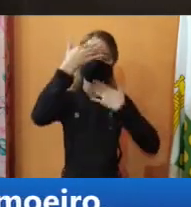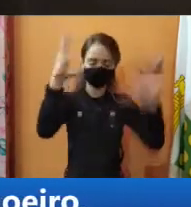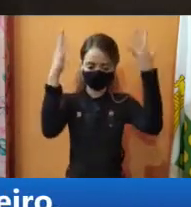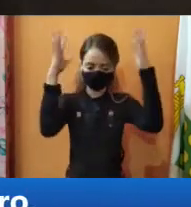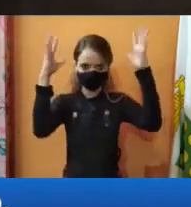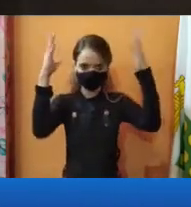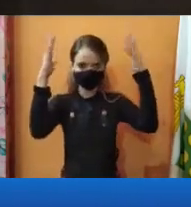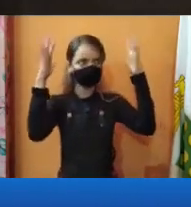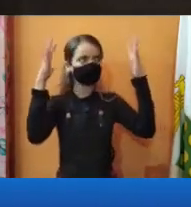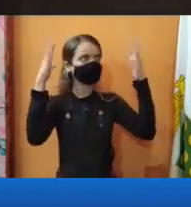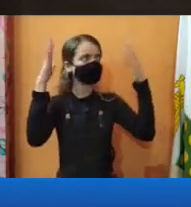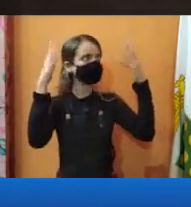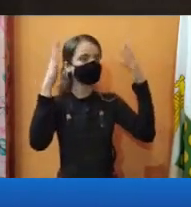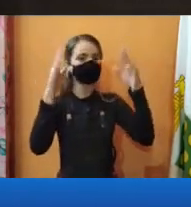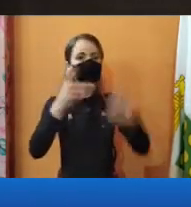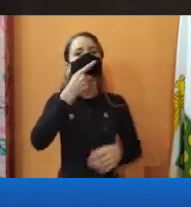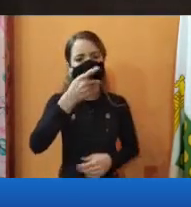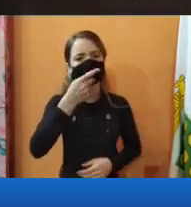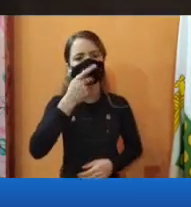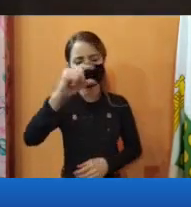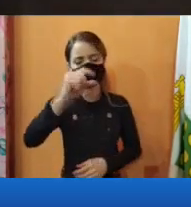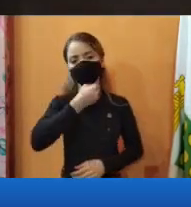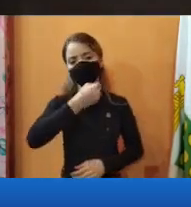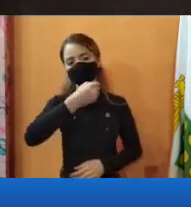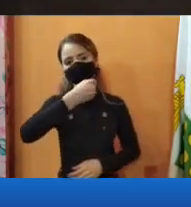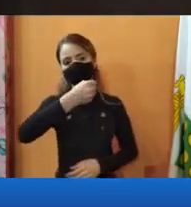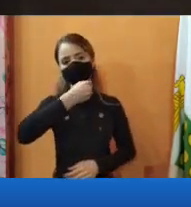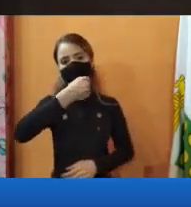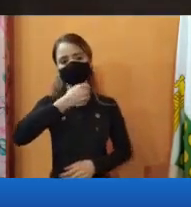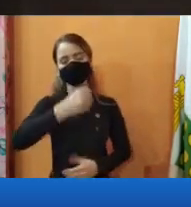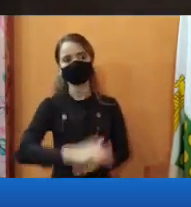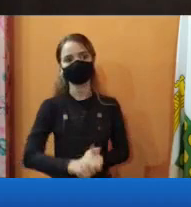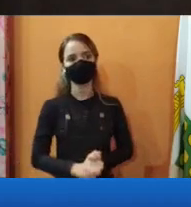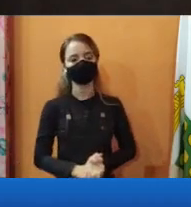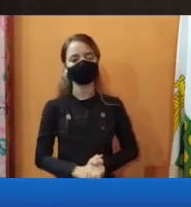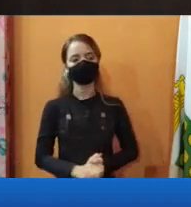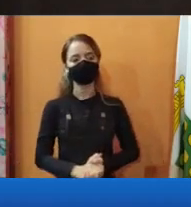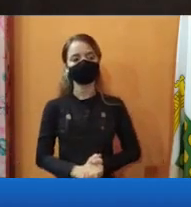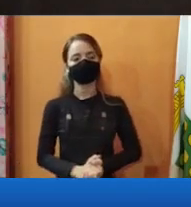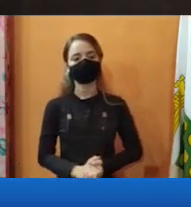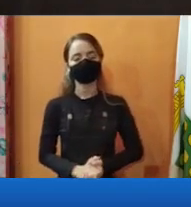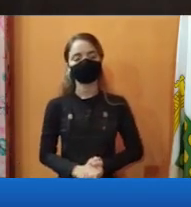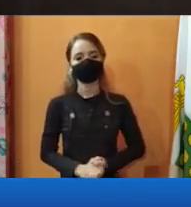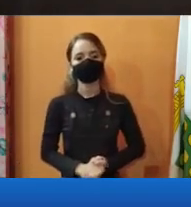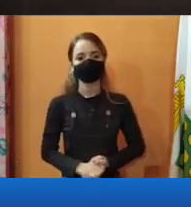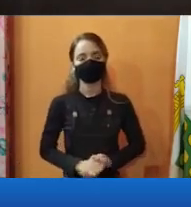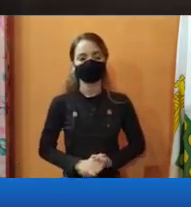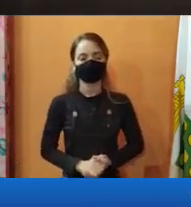Parabéns. Quer dar uma palavrinha? Pega, cadê o microfone? Cadê o outro microfone? Tá aí.